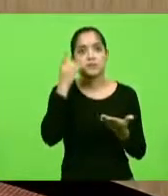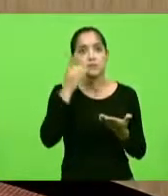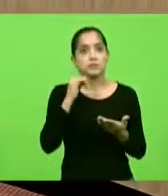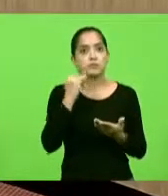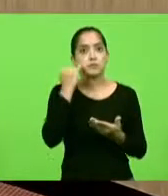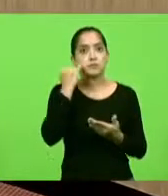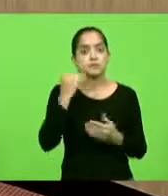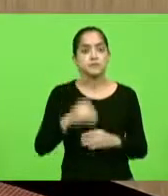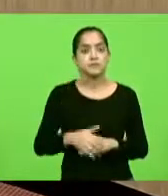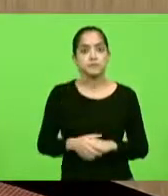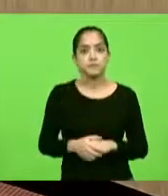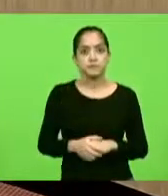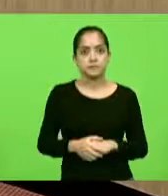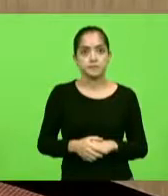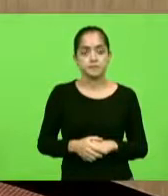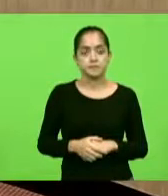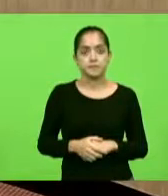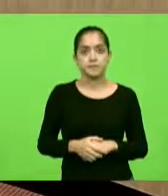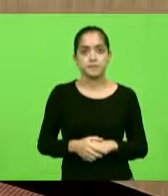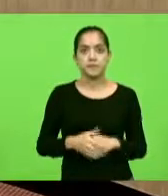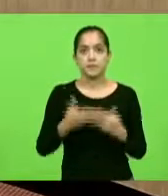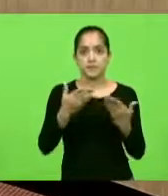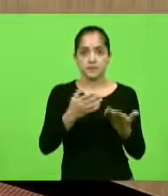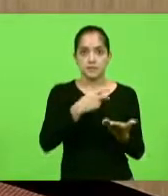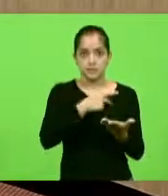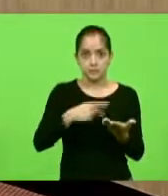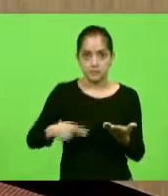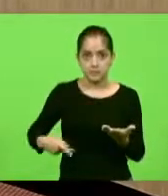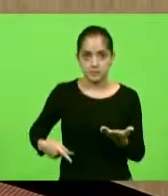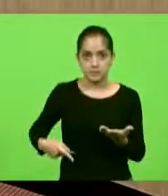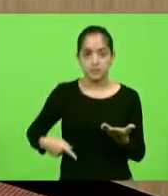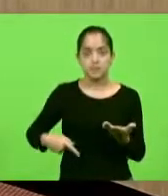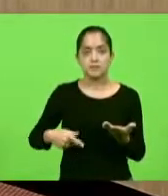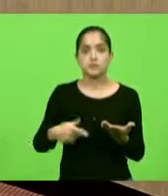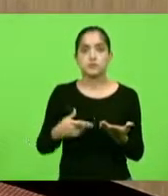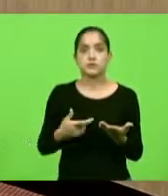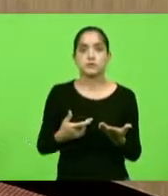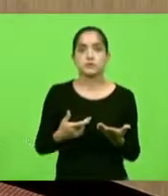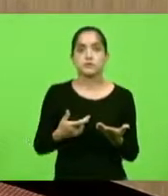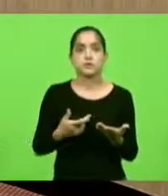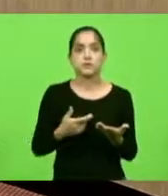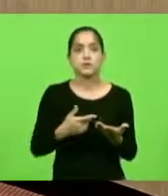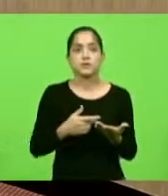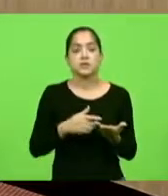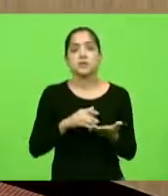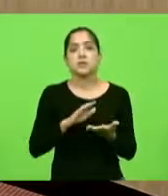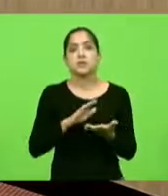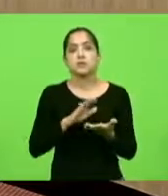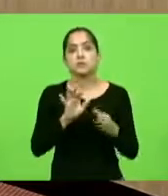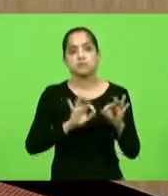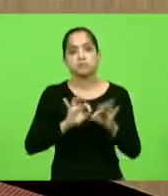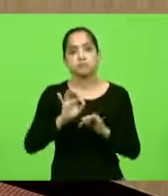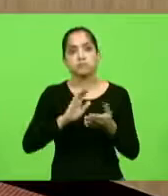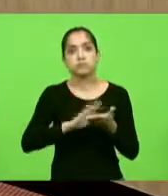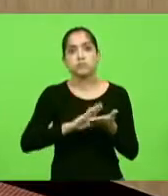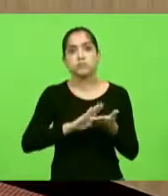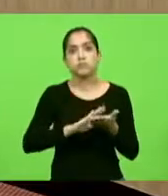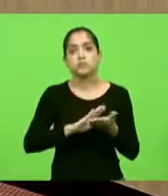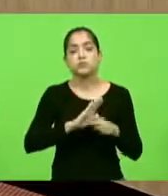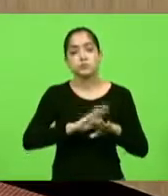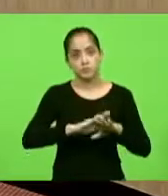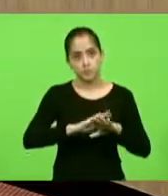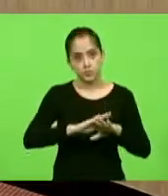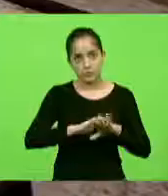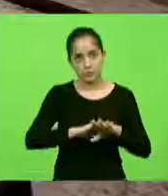Lopes. Senhor presidente, eu sou autor do projeto